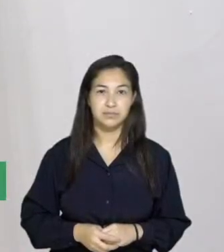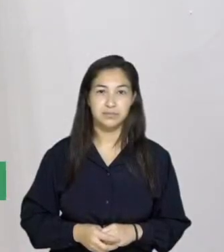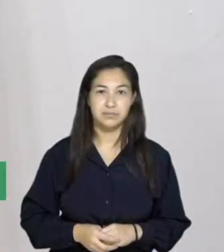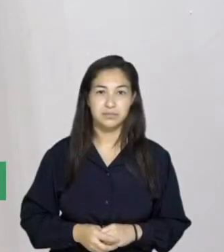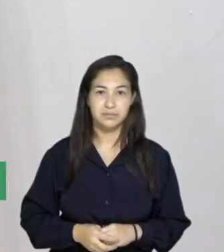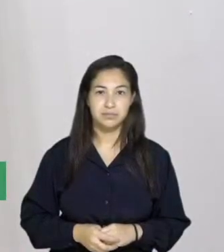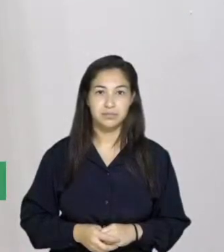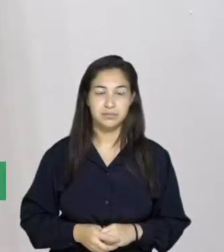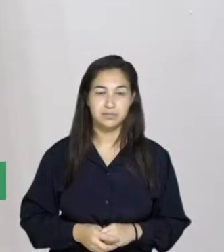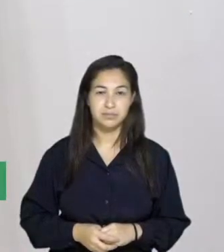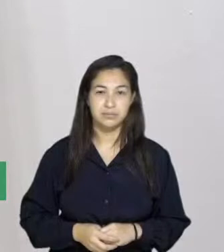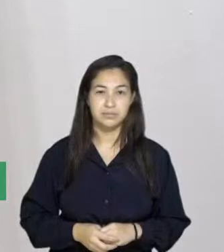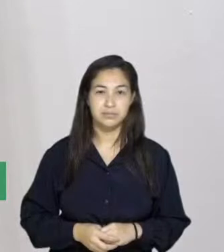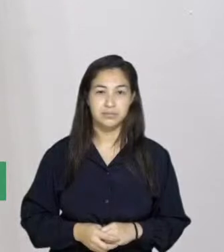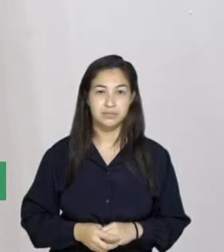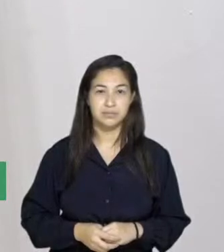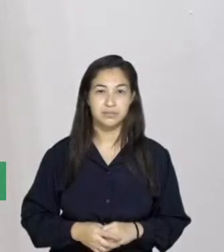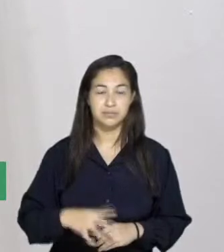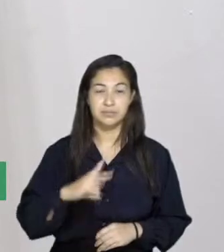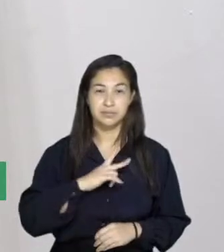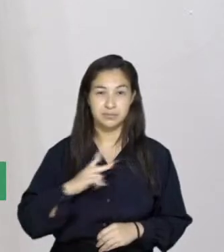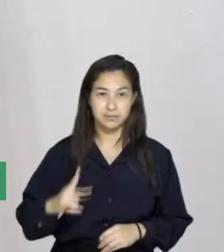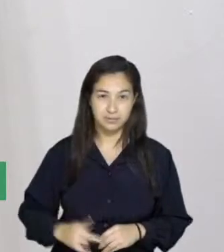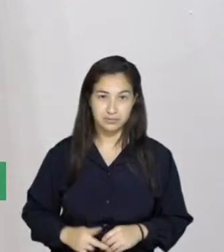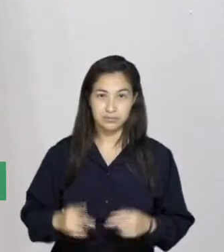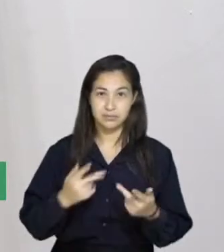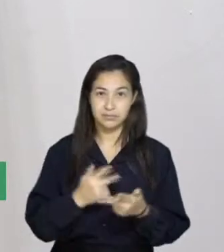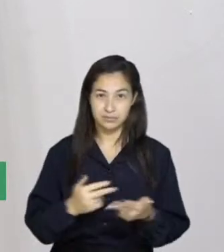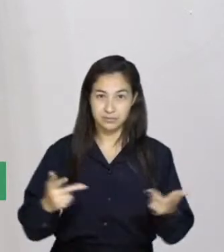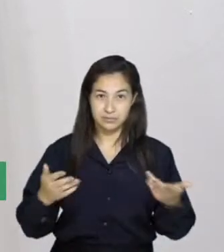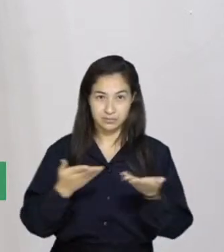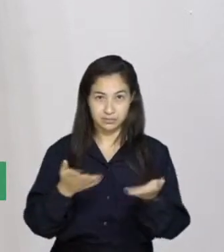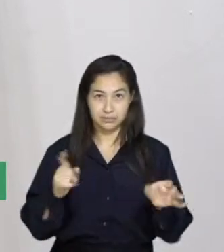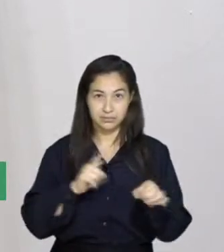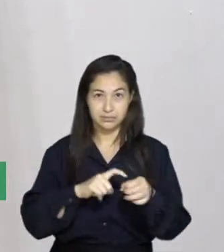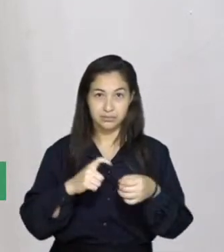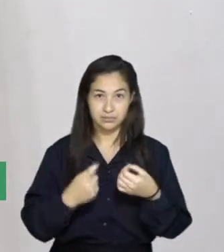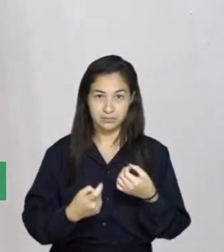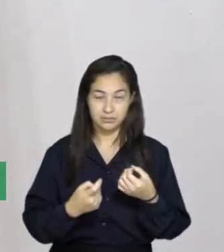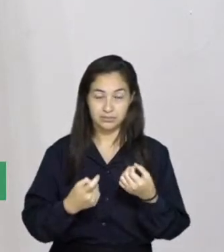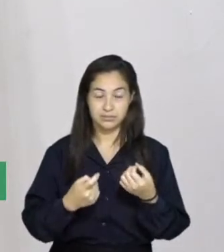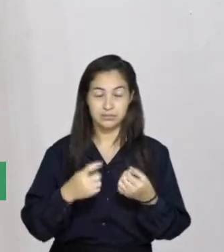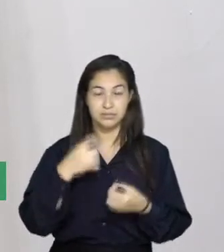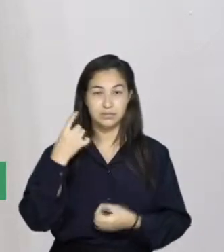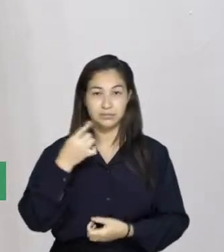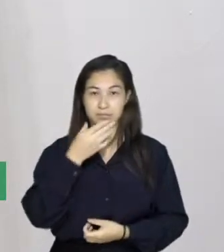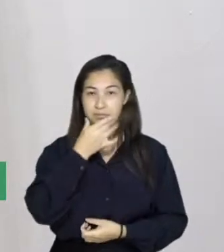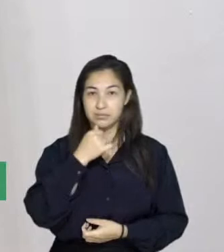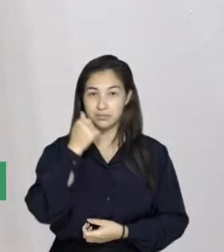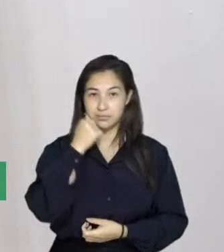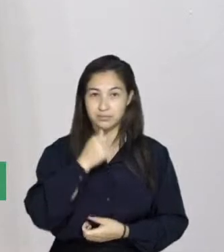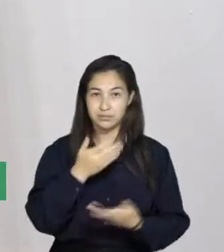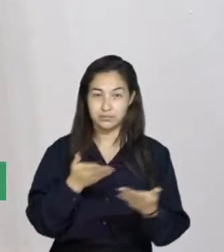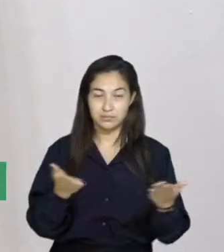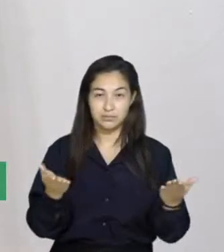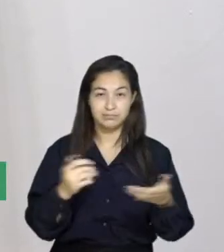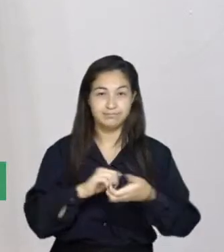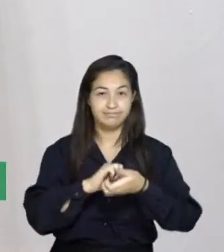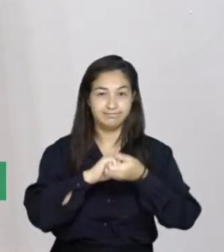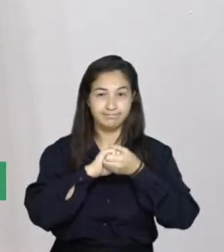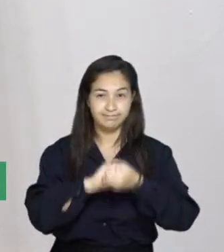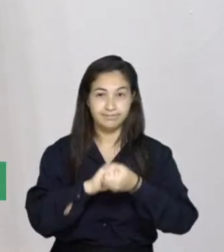senhor presidente, mais membro da mesa, senhores deputados, senhoras deputadas, nossos cumprimentos,